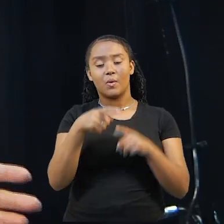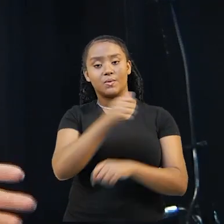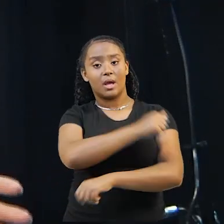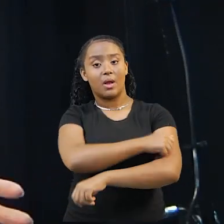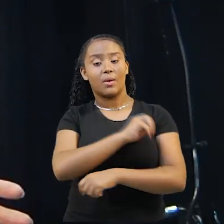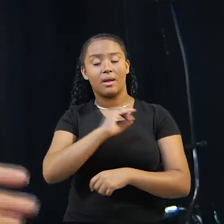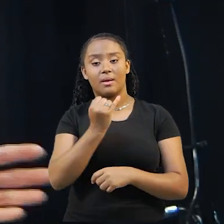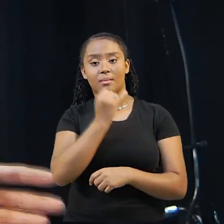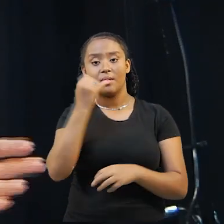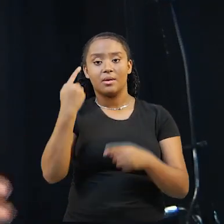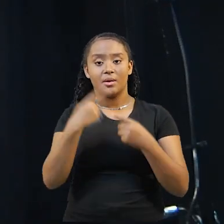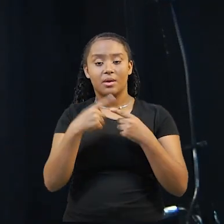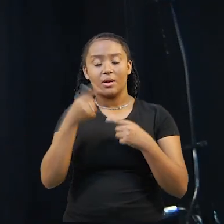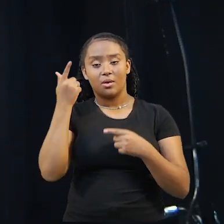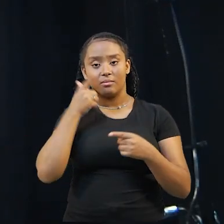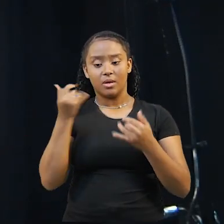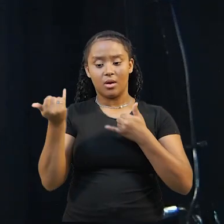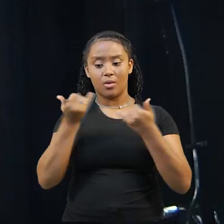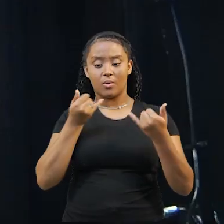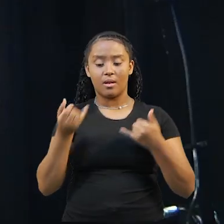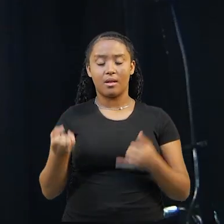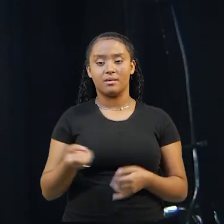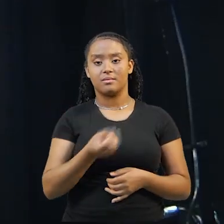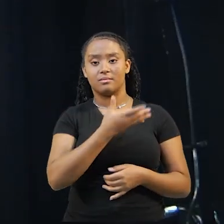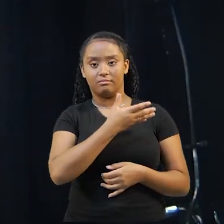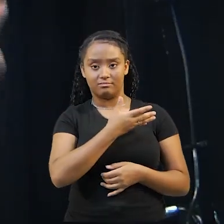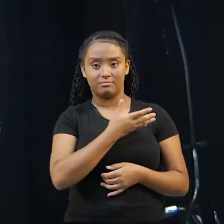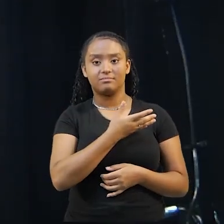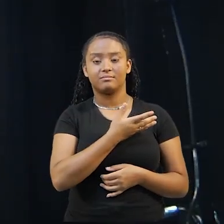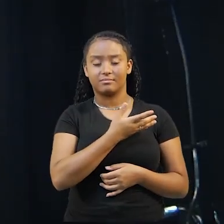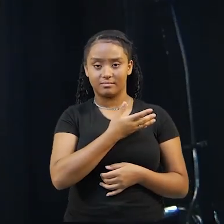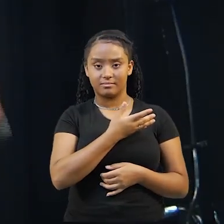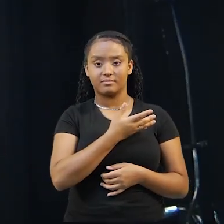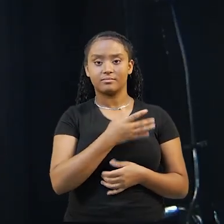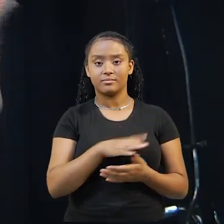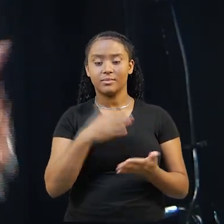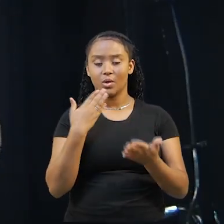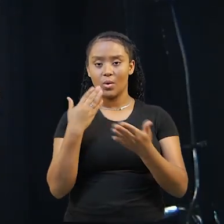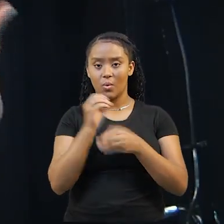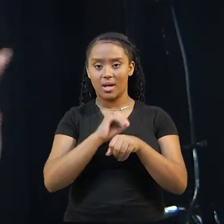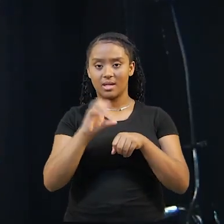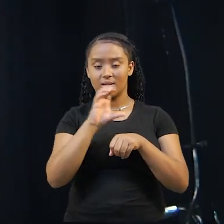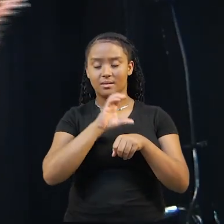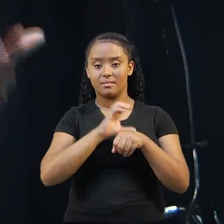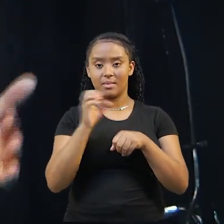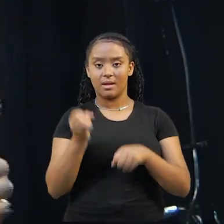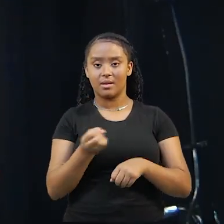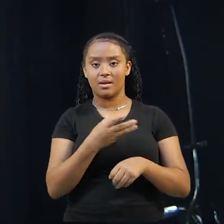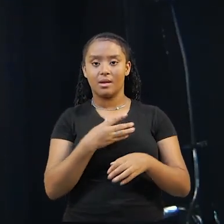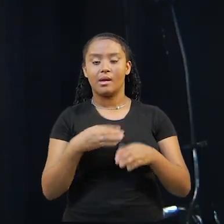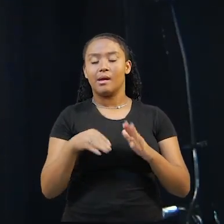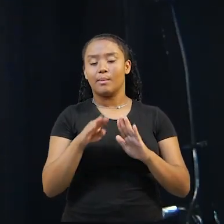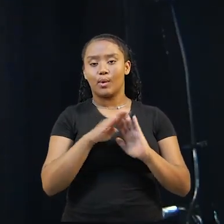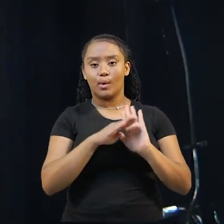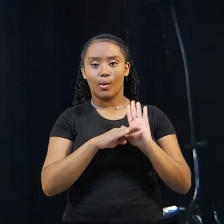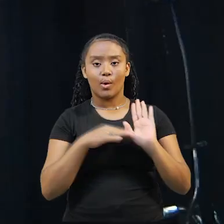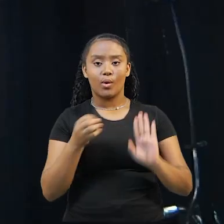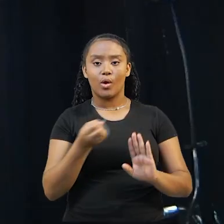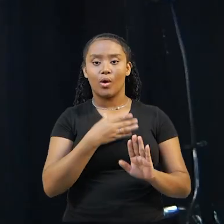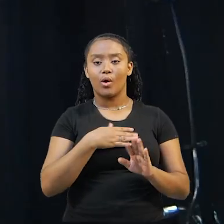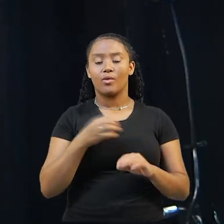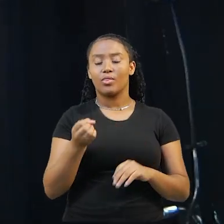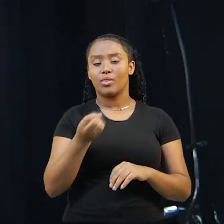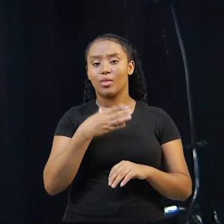estudante ele é importante, porque ele atualiza a equipe com conhecimentos atuais que ele está estudando, então protocolos novos,